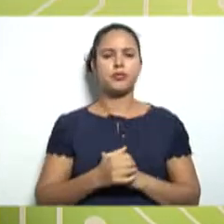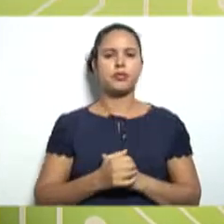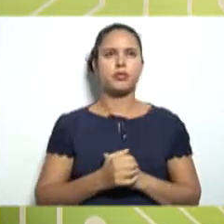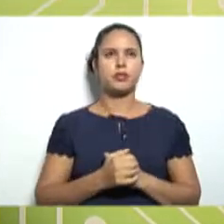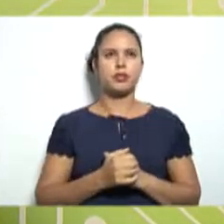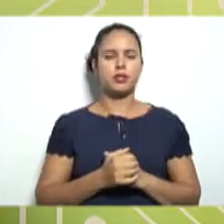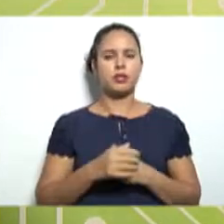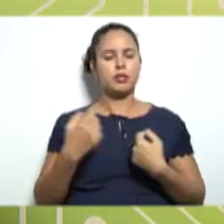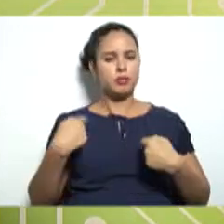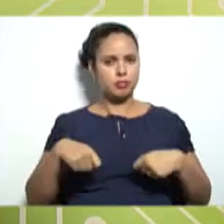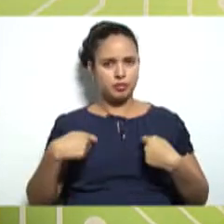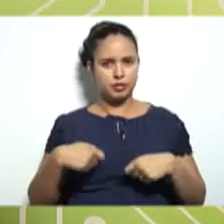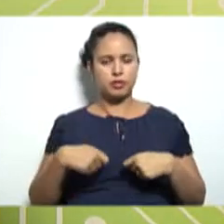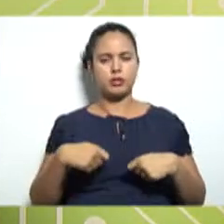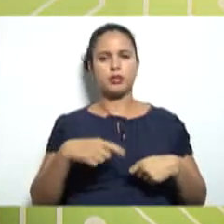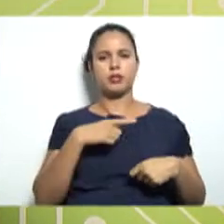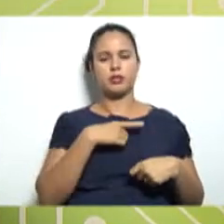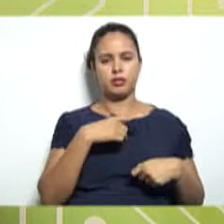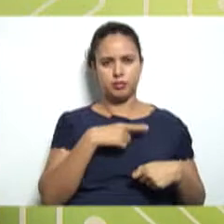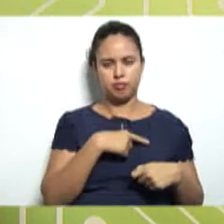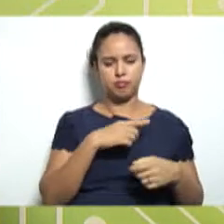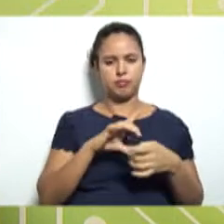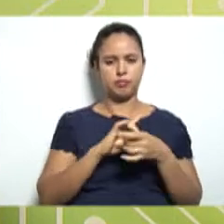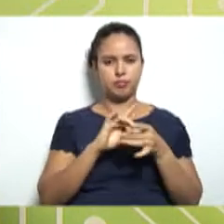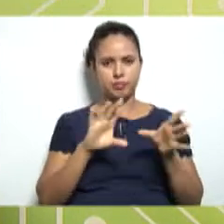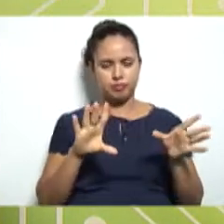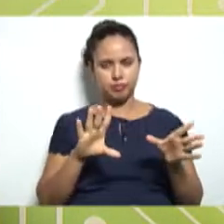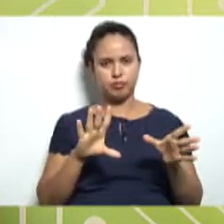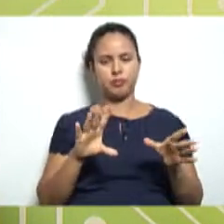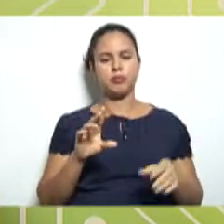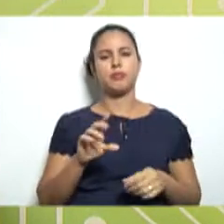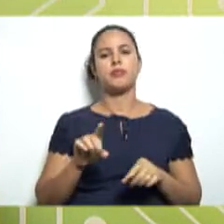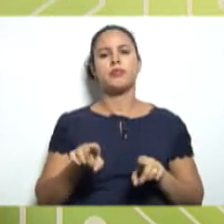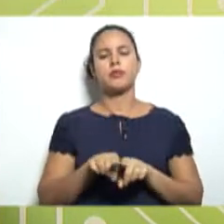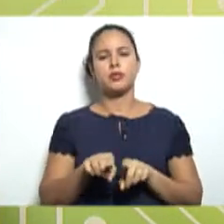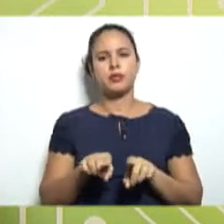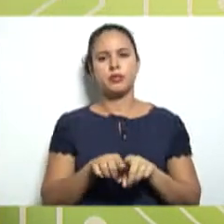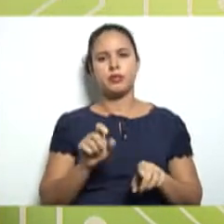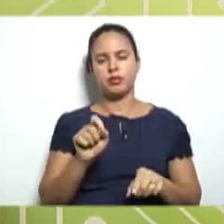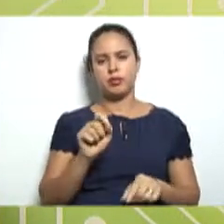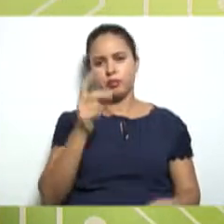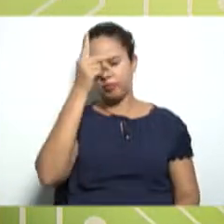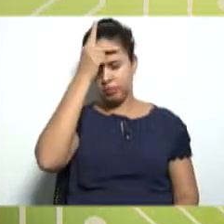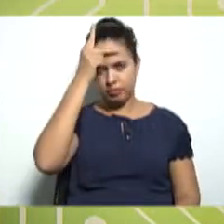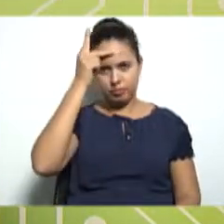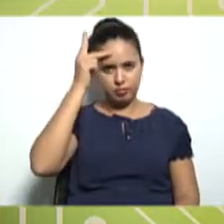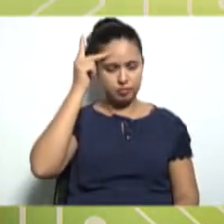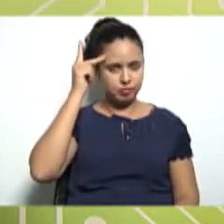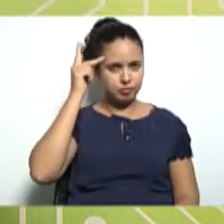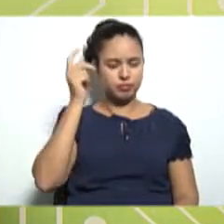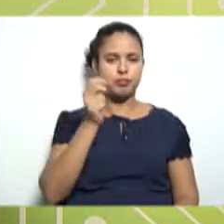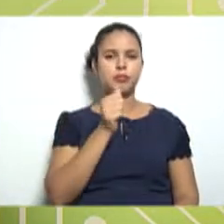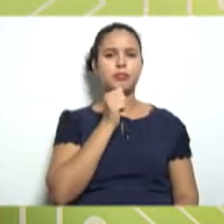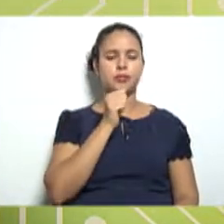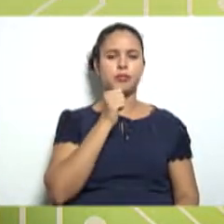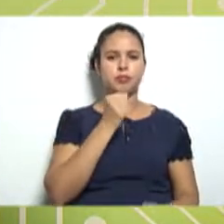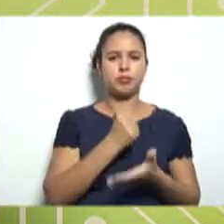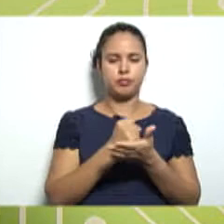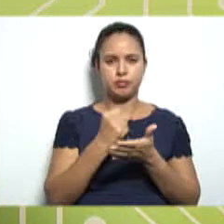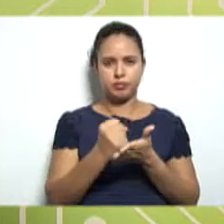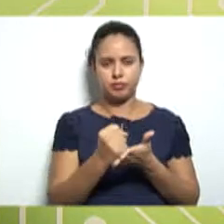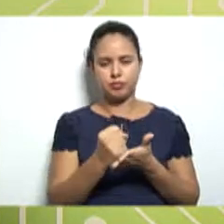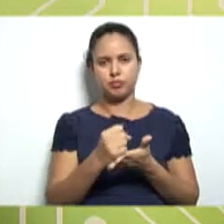A gente tem sim que ter uma autorização para fazer esse tipo de transporte. Também não podemos transportar pessoas sem autorização, né? Tem que ter